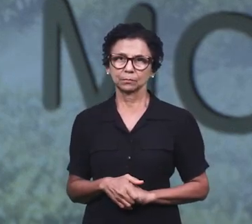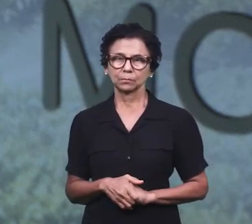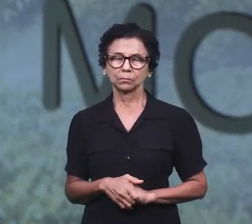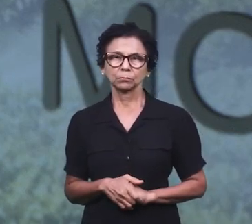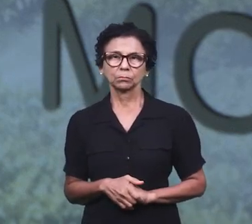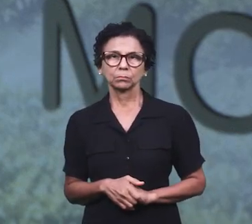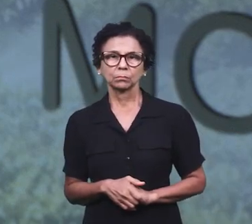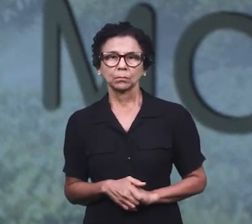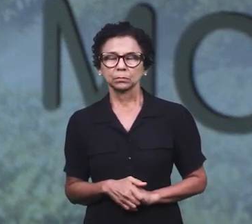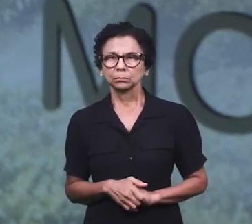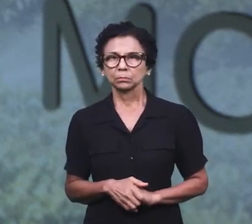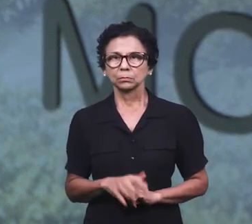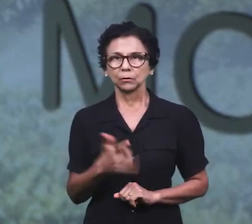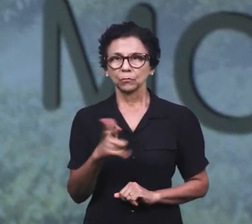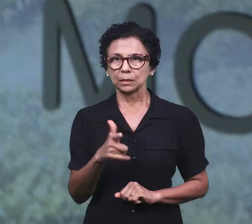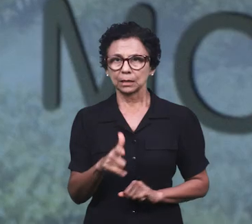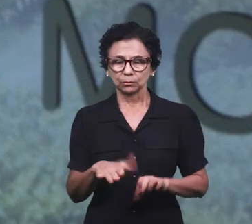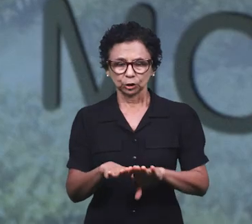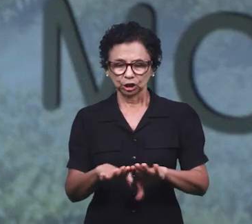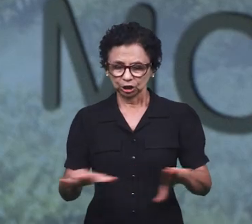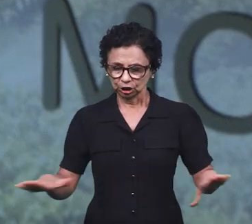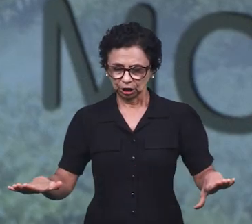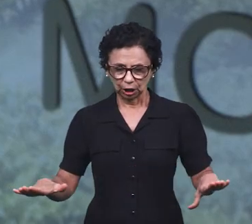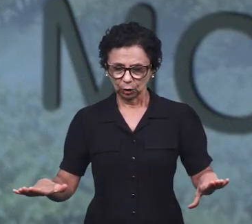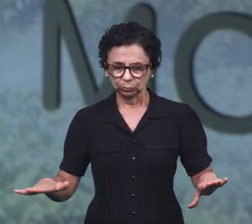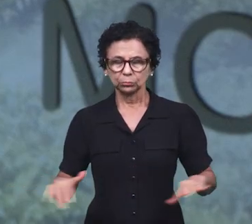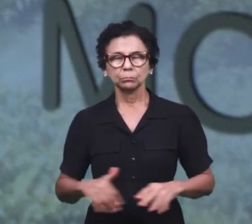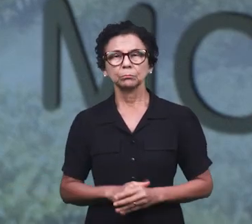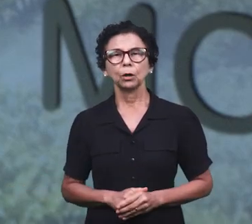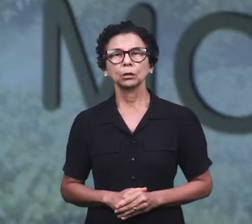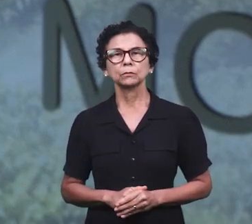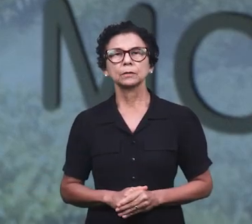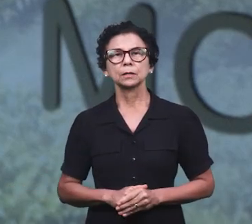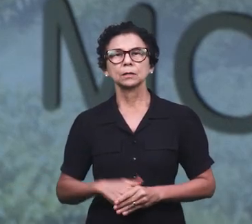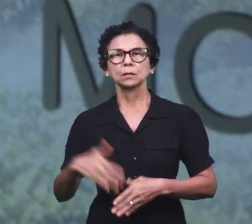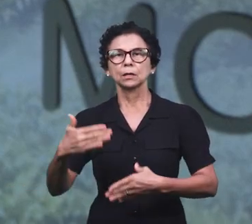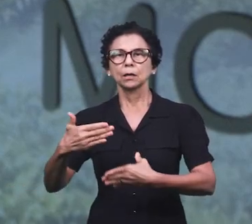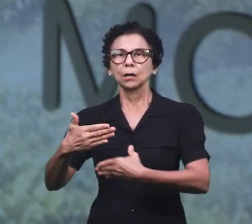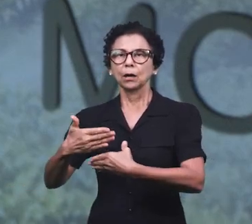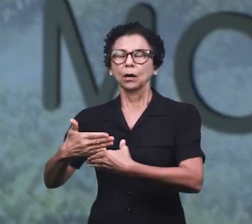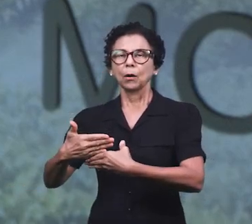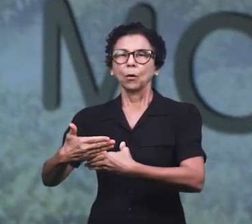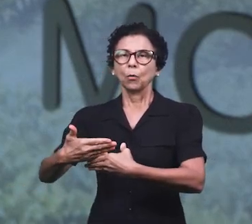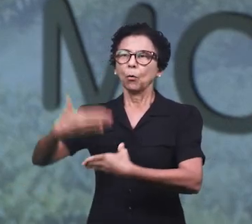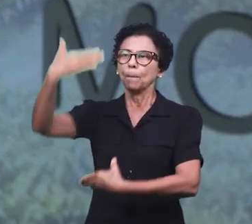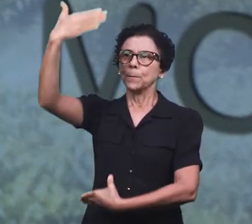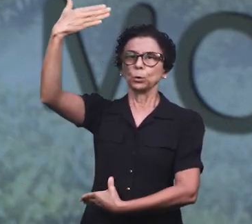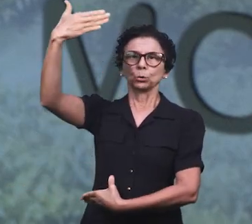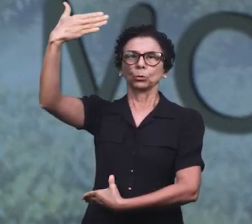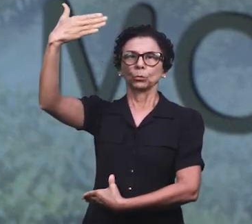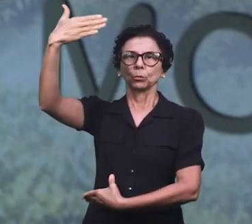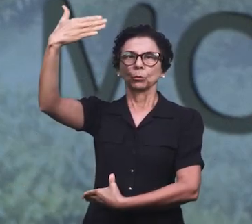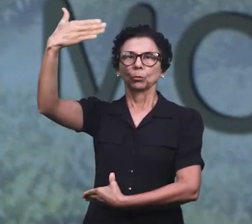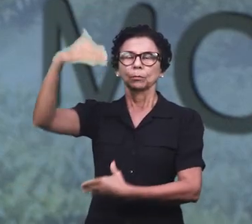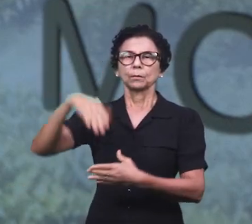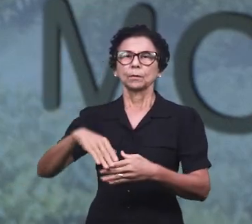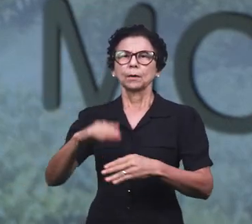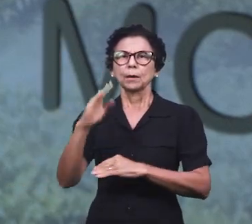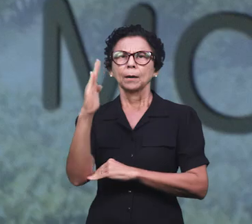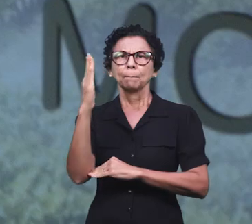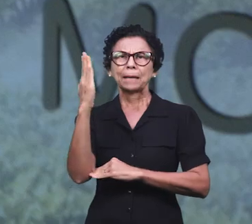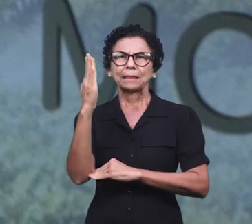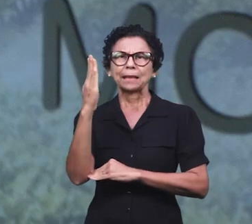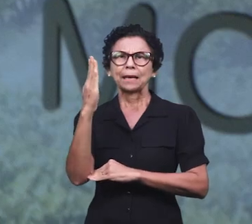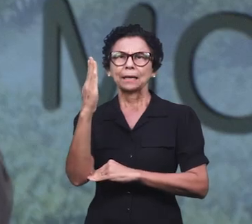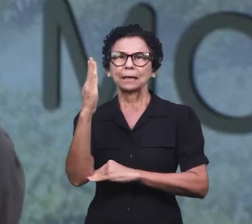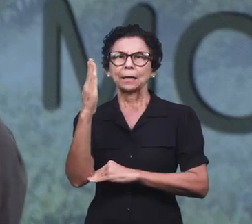Você não tem o chão, você usa uma parede de um muro. Uma parede de um muro, você pega um pedaço de pallet hoje, coloca ali,